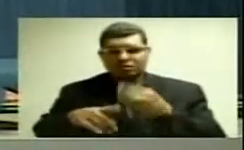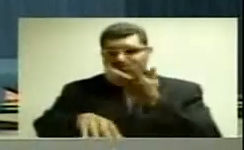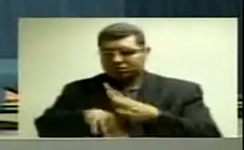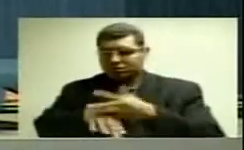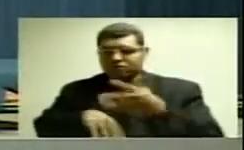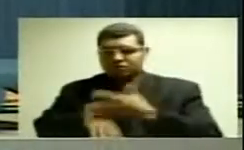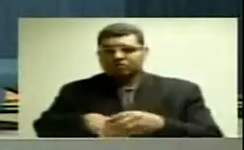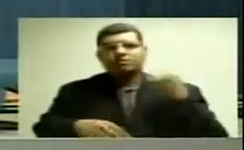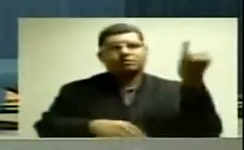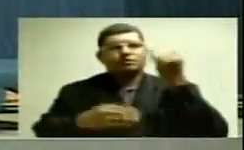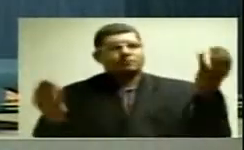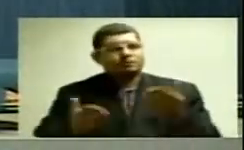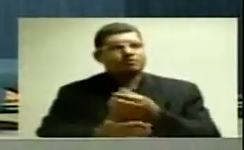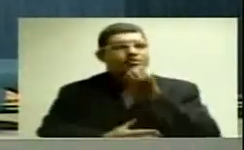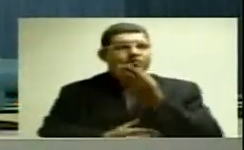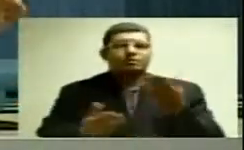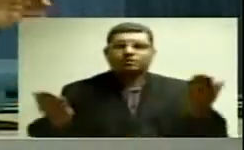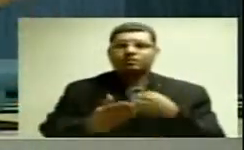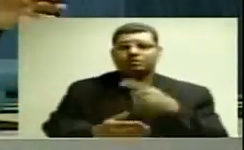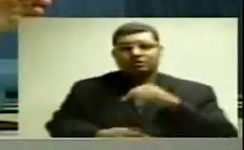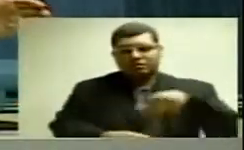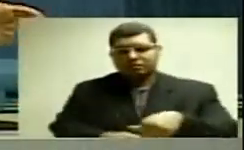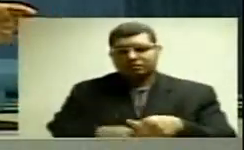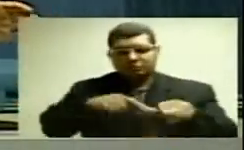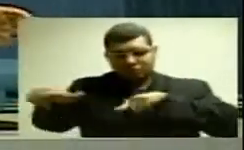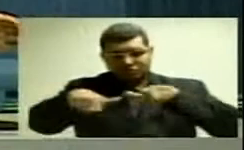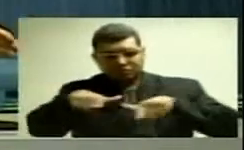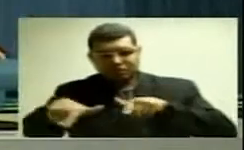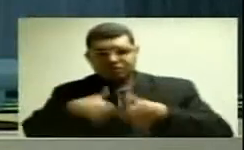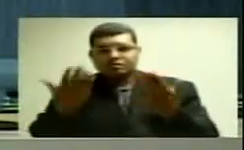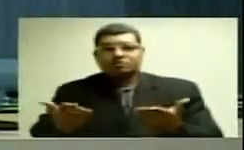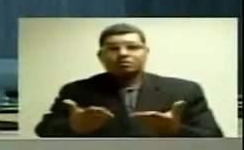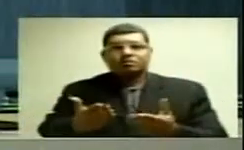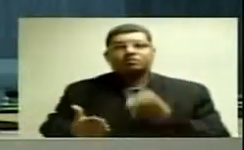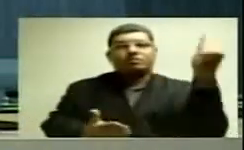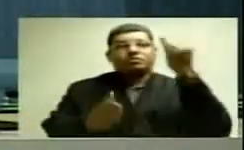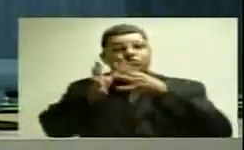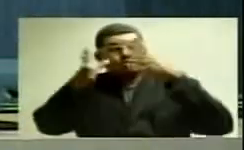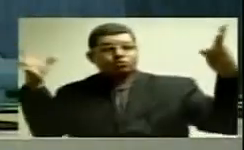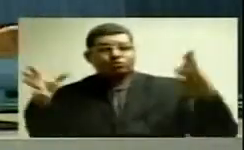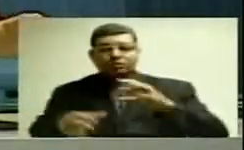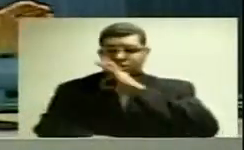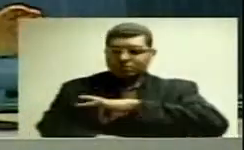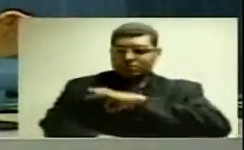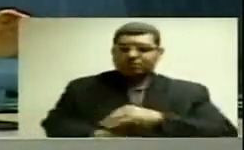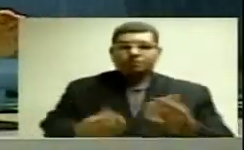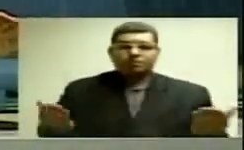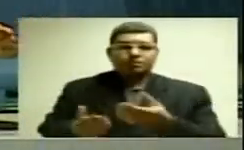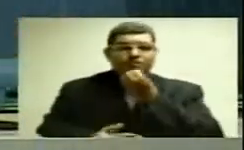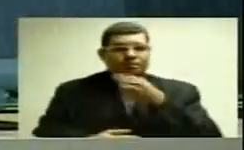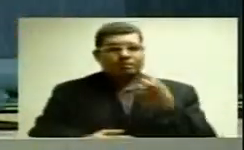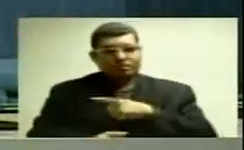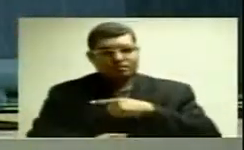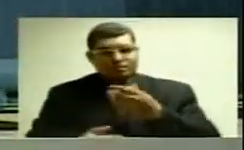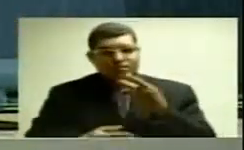exercem uma função fundamental. Agora, nós estamos tratando de algo muito maior do que o salário do desembargador.